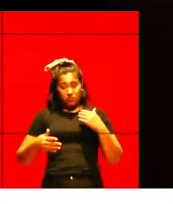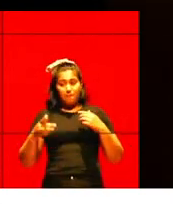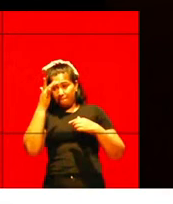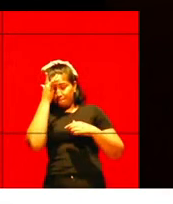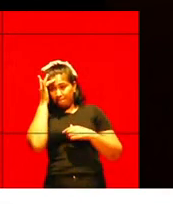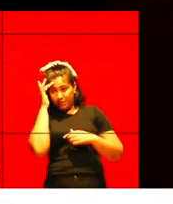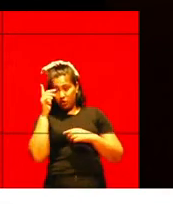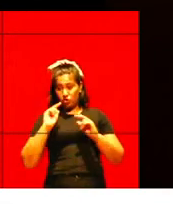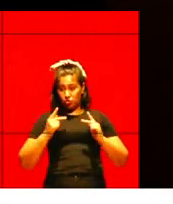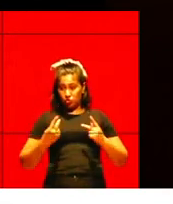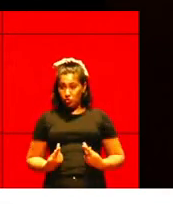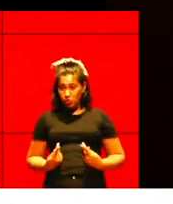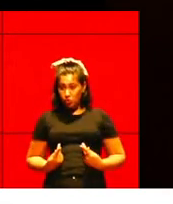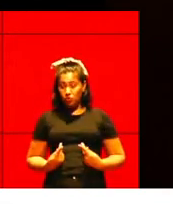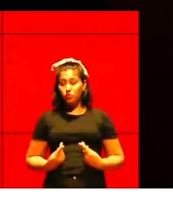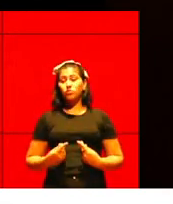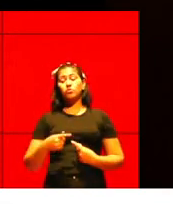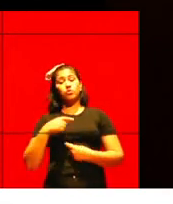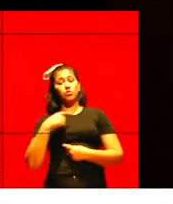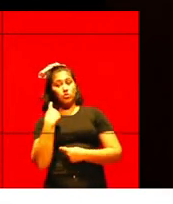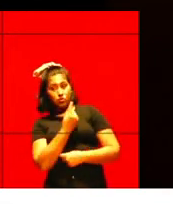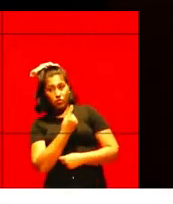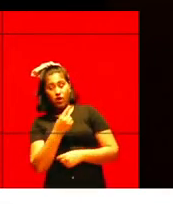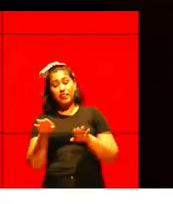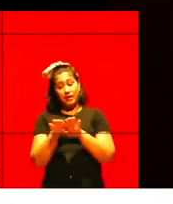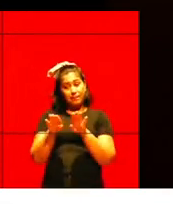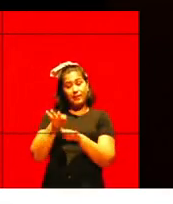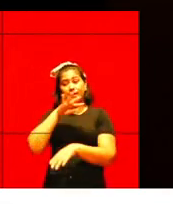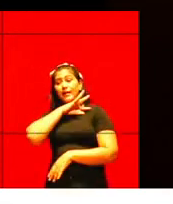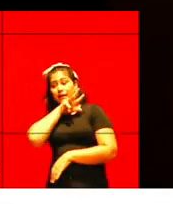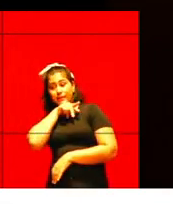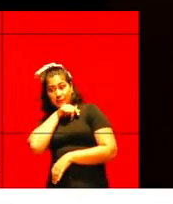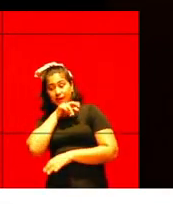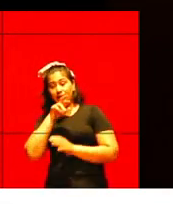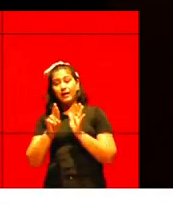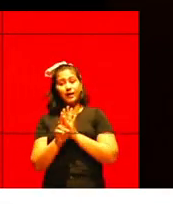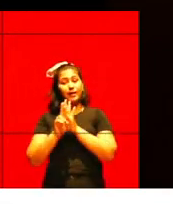a maioria dos animais monogástricos, ou seja, que